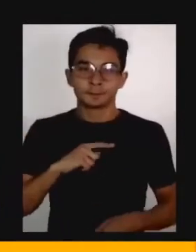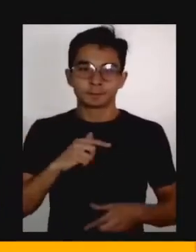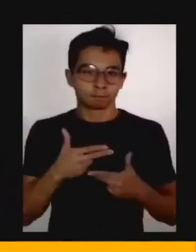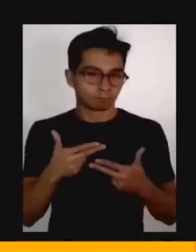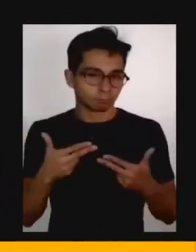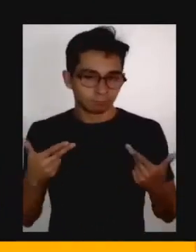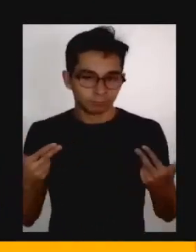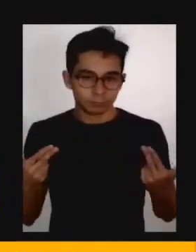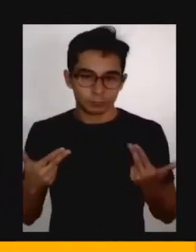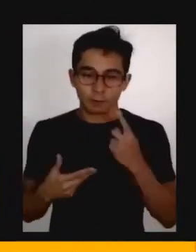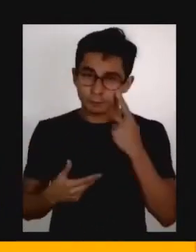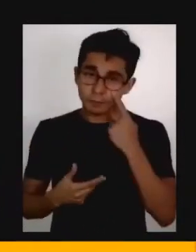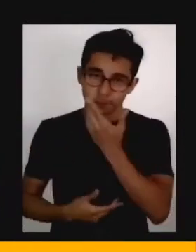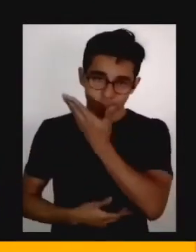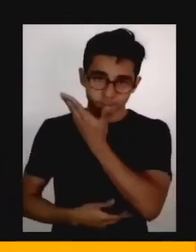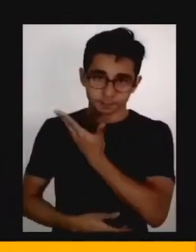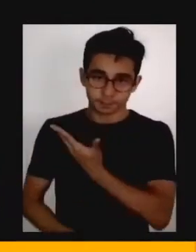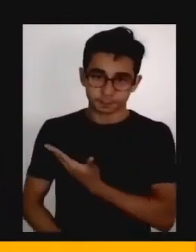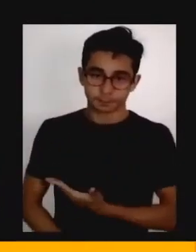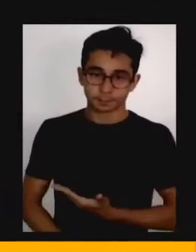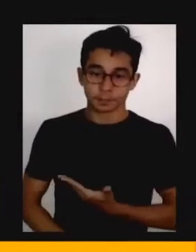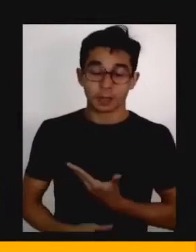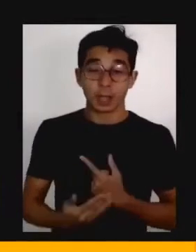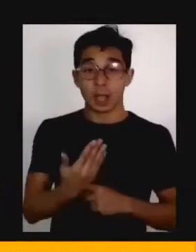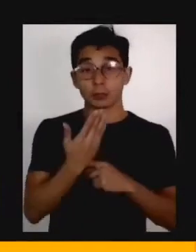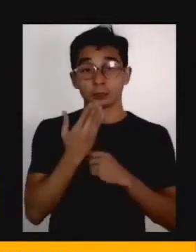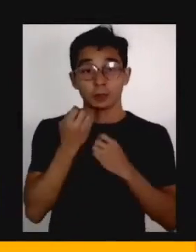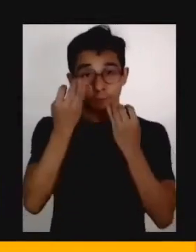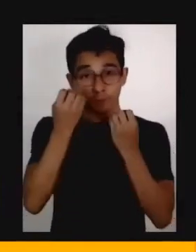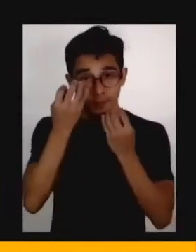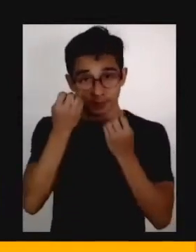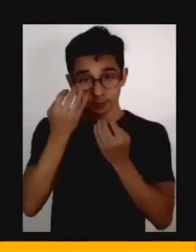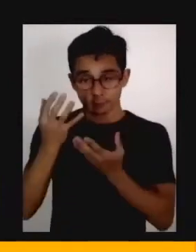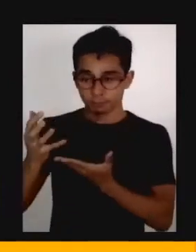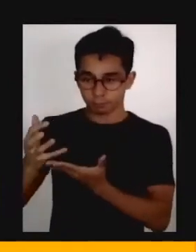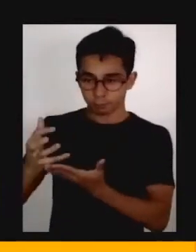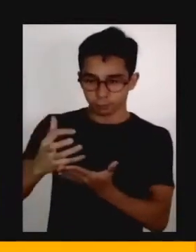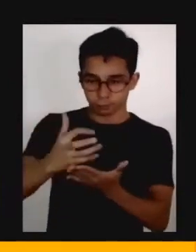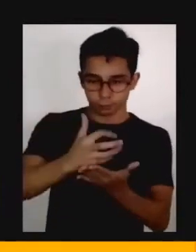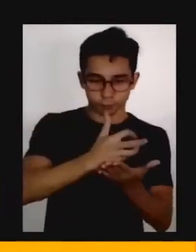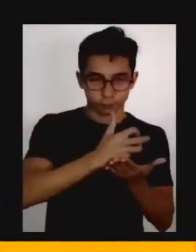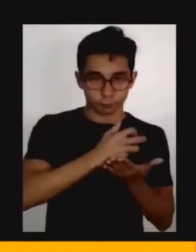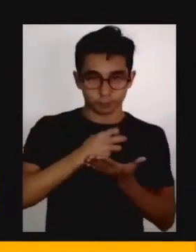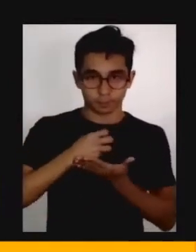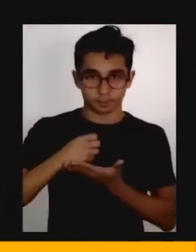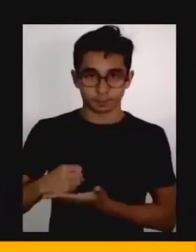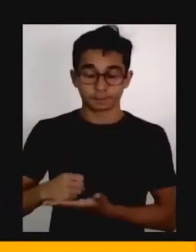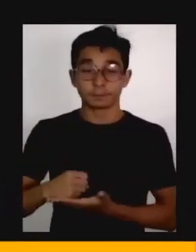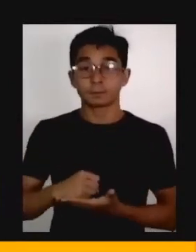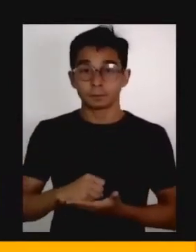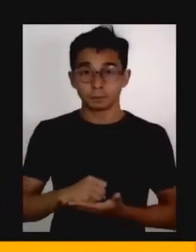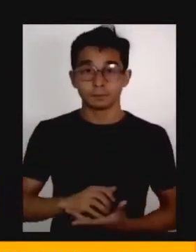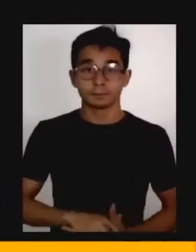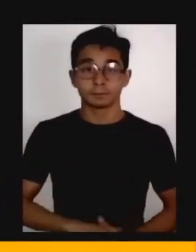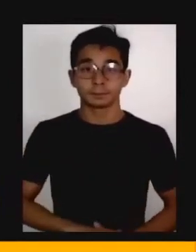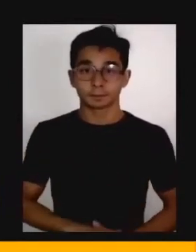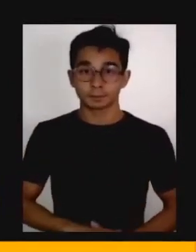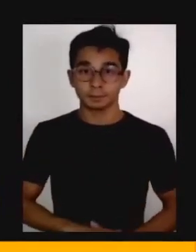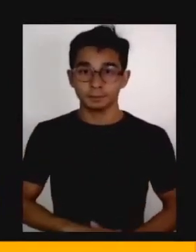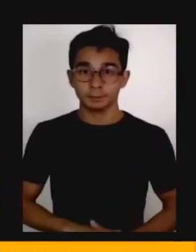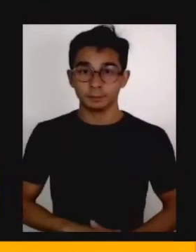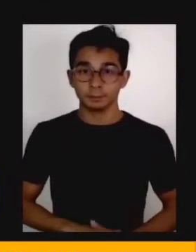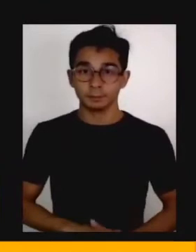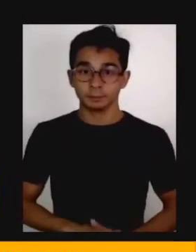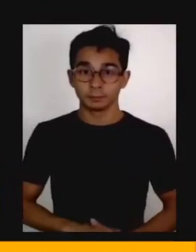que eu estou mostrando para vocês aqui é o Sprinklr, que consegue nos dar um panorama de tudo que é